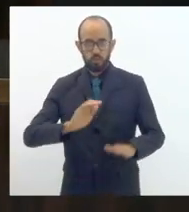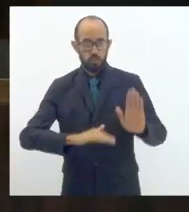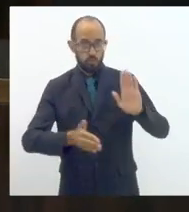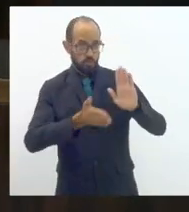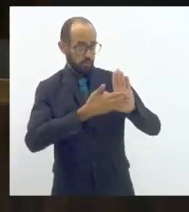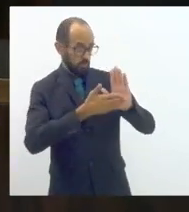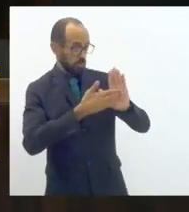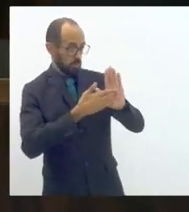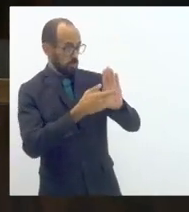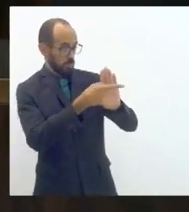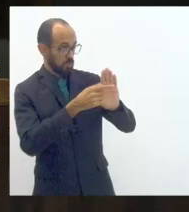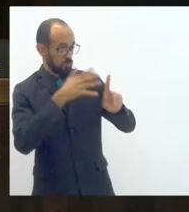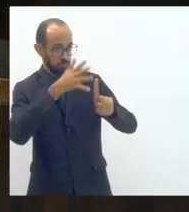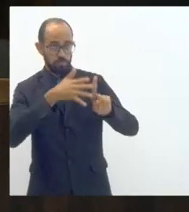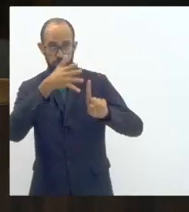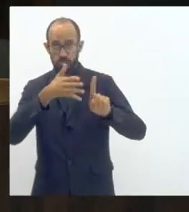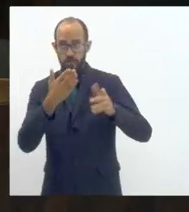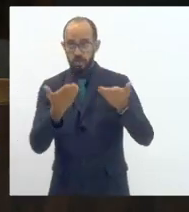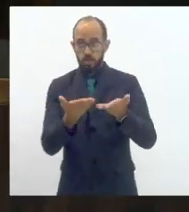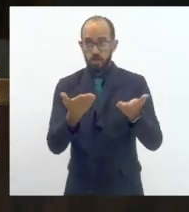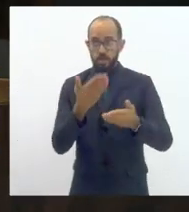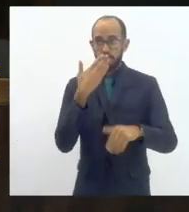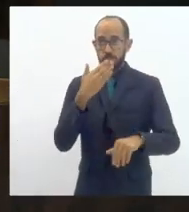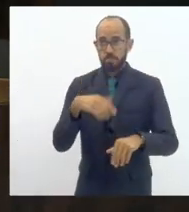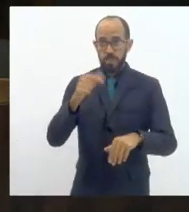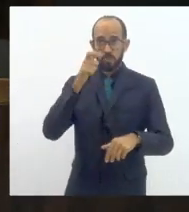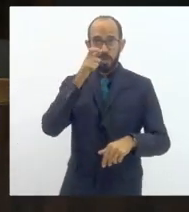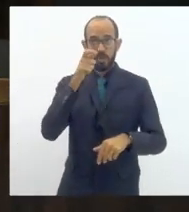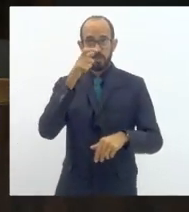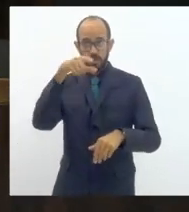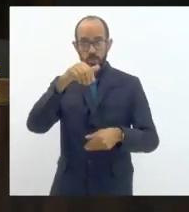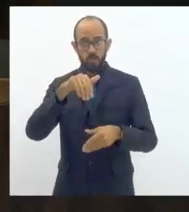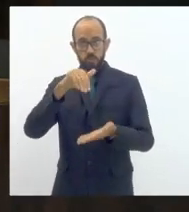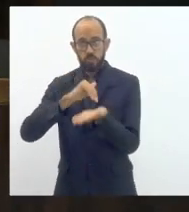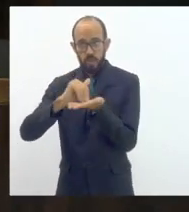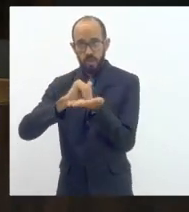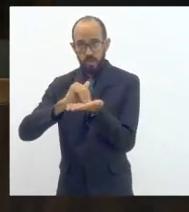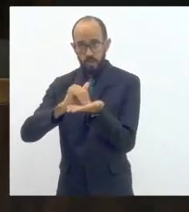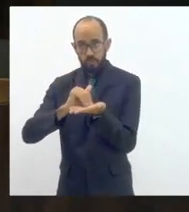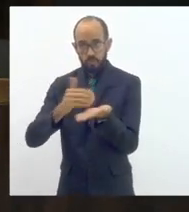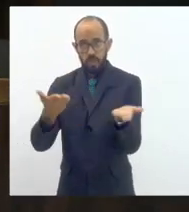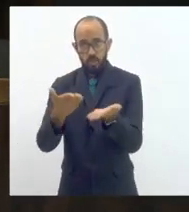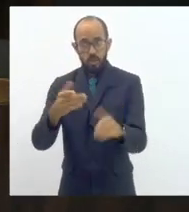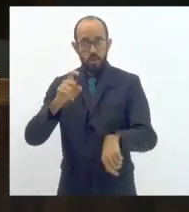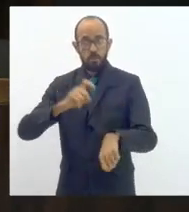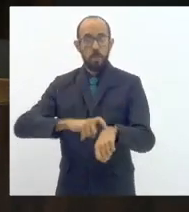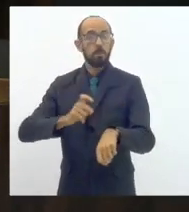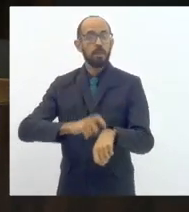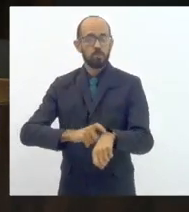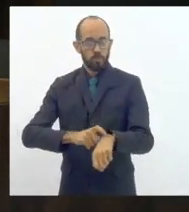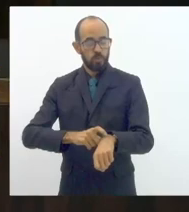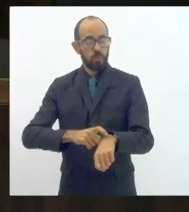discursarem. Peço atenção agora ao secretariado aqui da mesa, que agora é o momento.